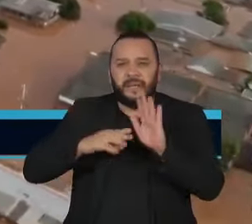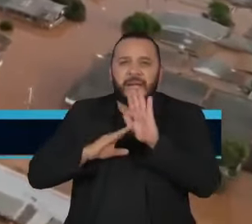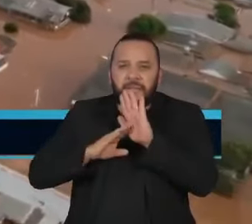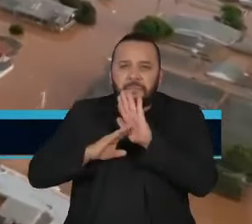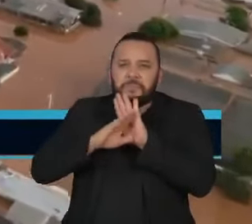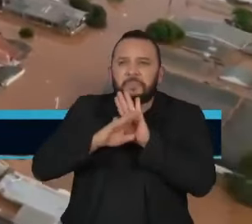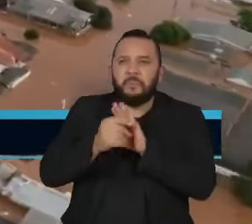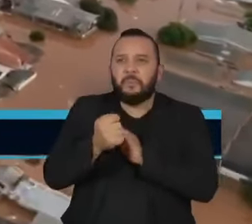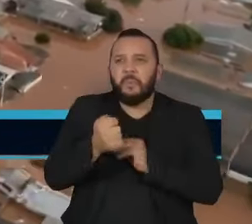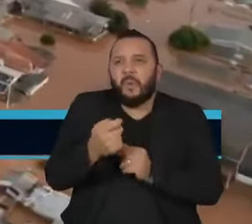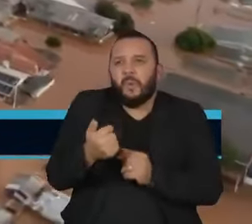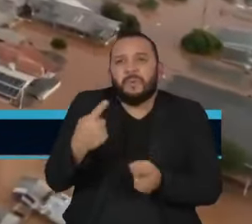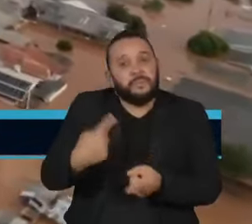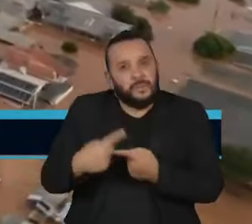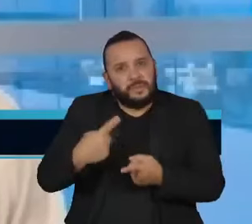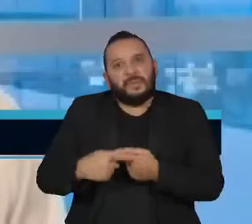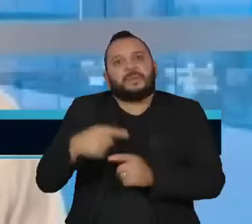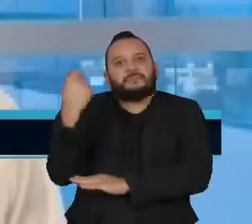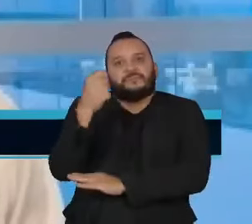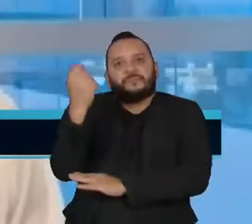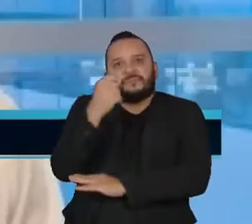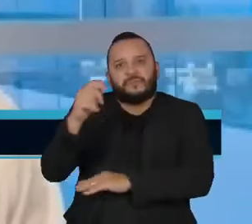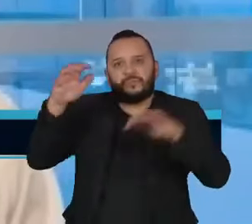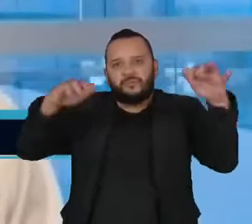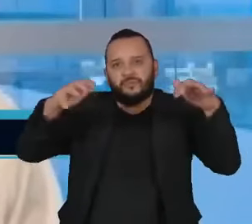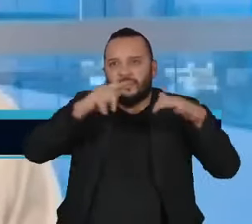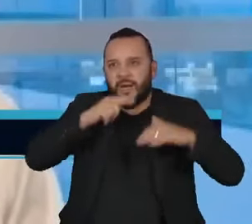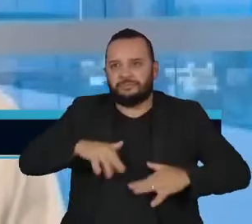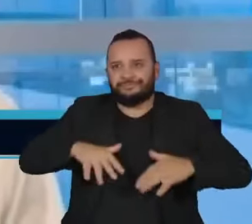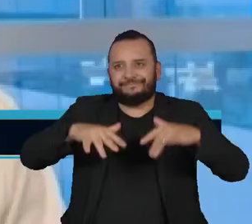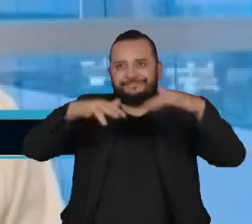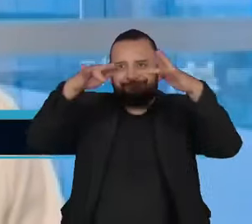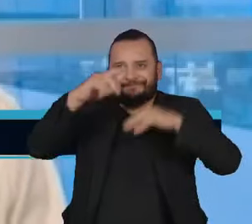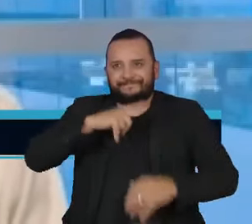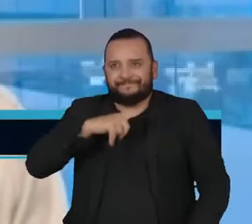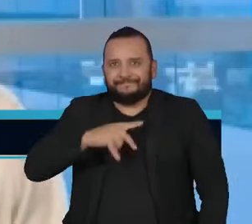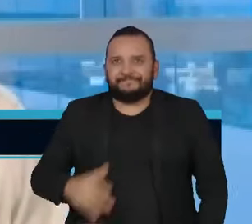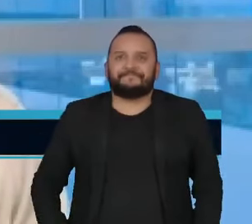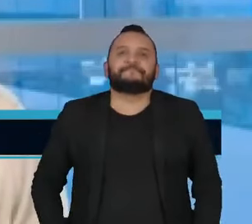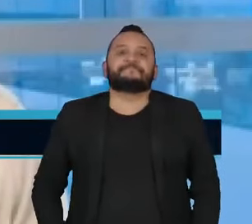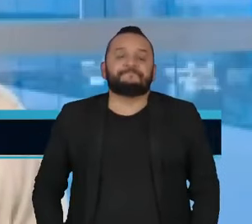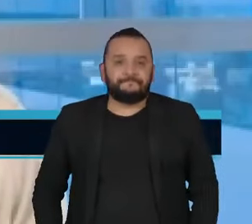das inundações no Rio Grande do Sul. O primeiro órgão que fala de forma clara